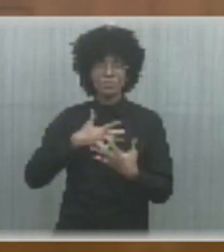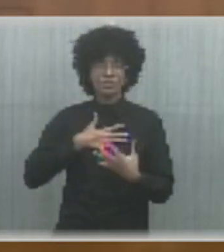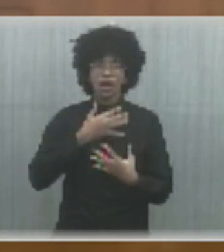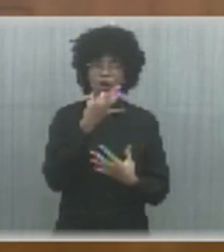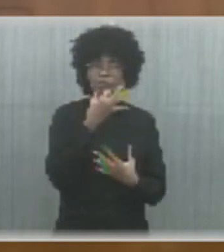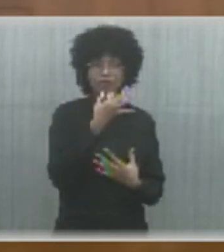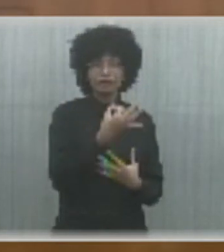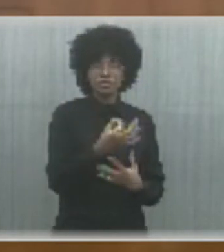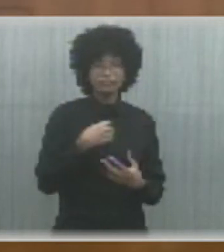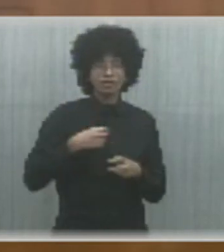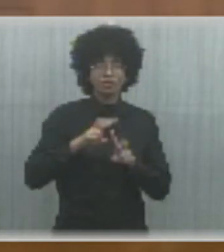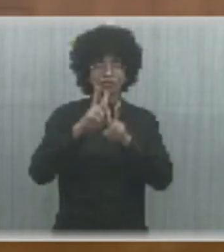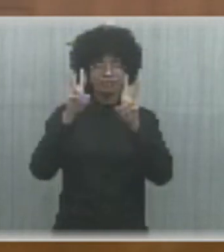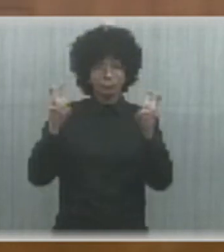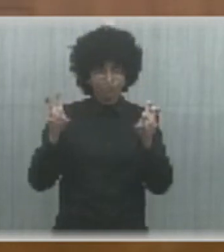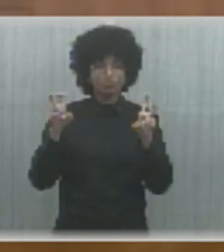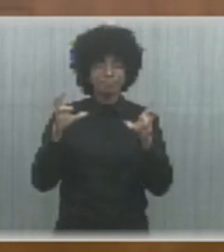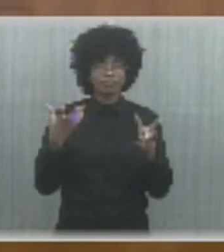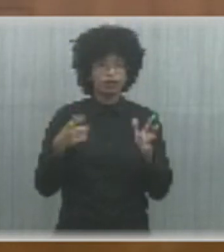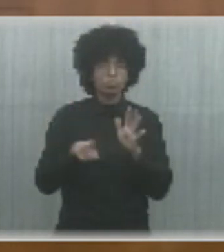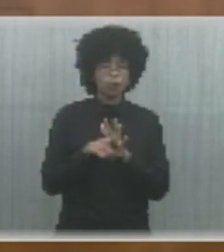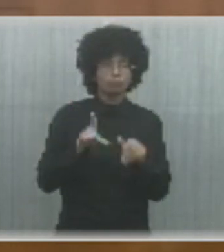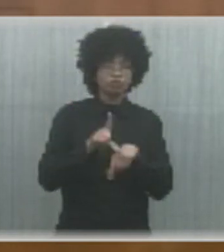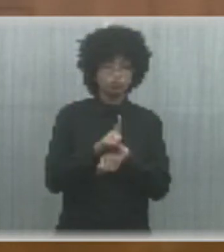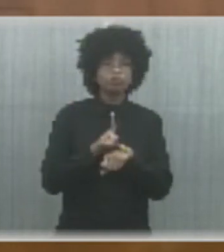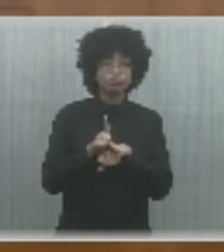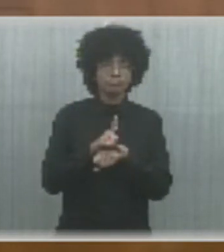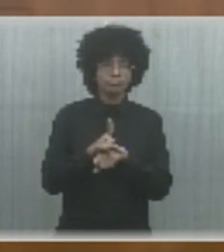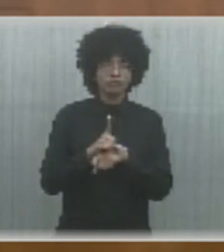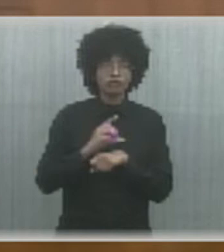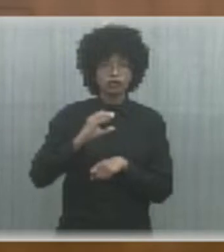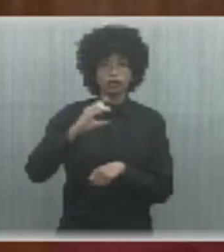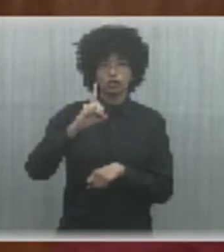dessa polêmica que trata dessa legislação.